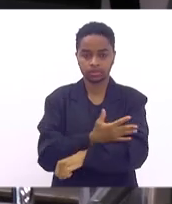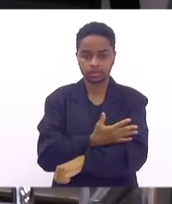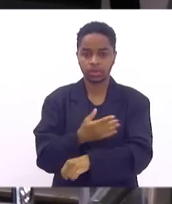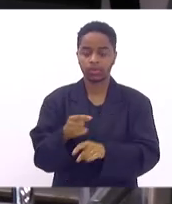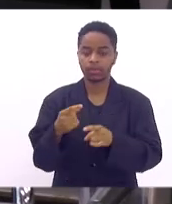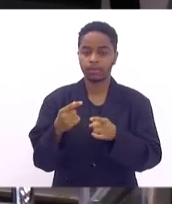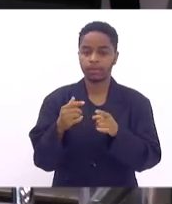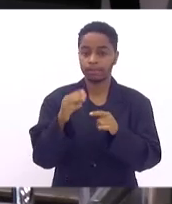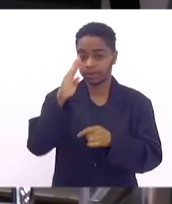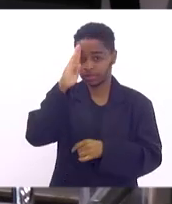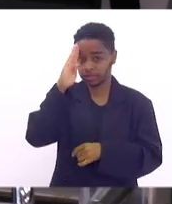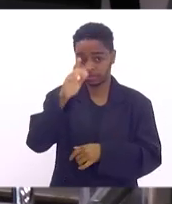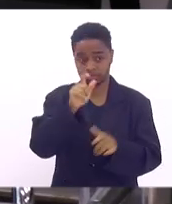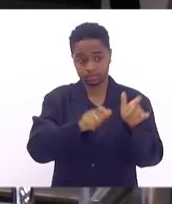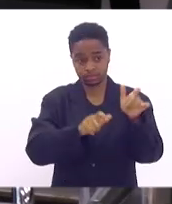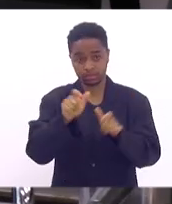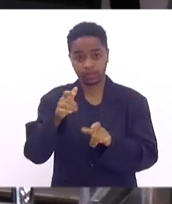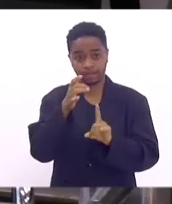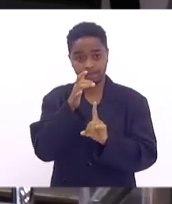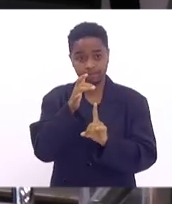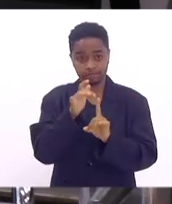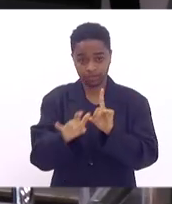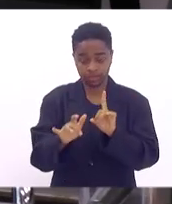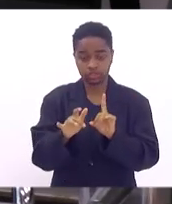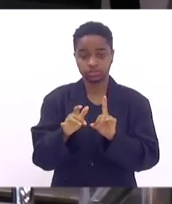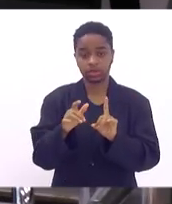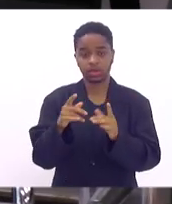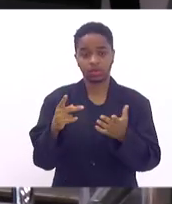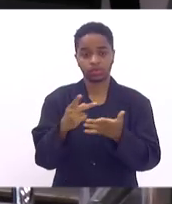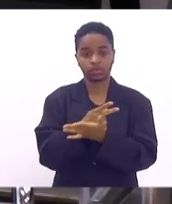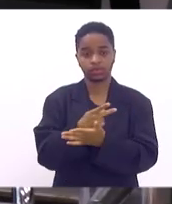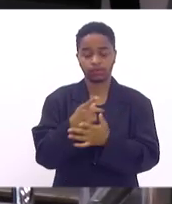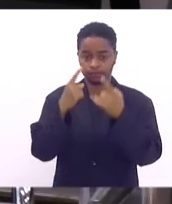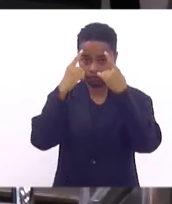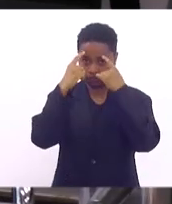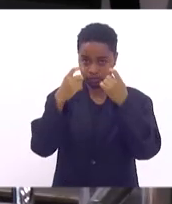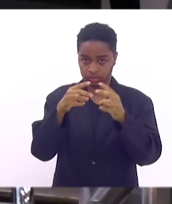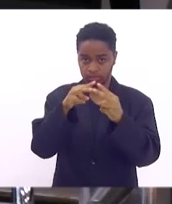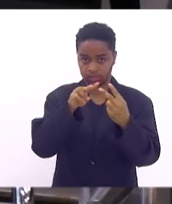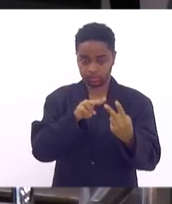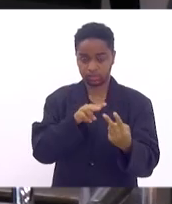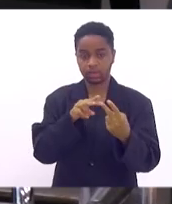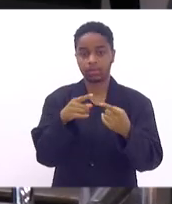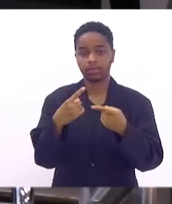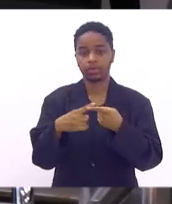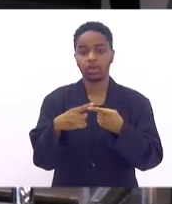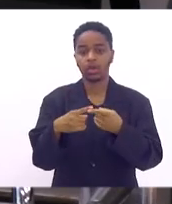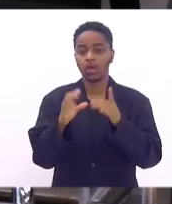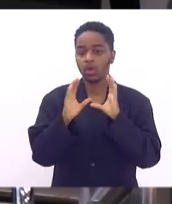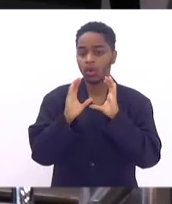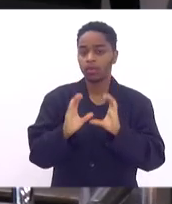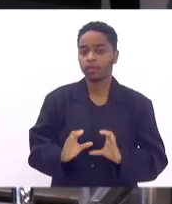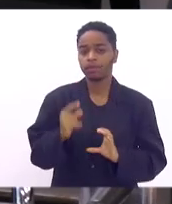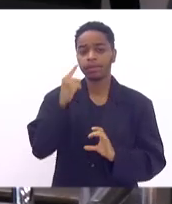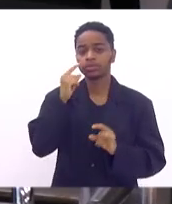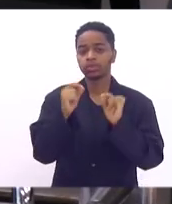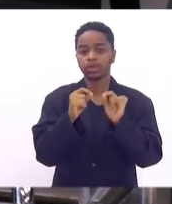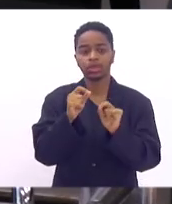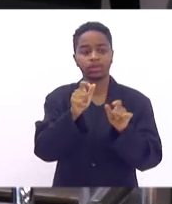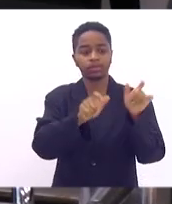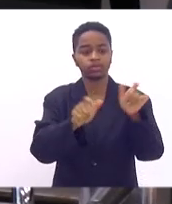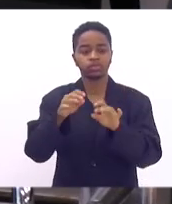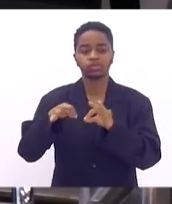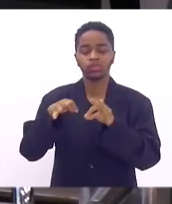especificamente nas vítimas da violência cibernética, porque é esse comportamento paranoico de achar que todo mundo aqui